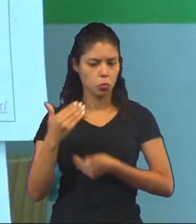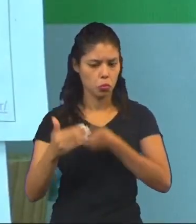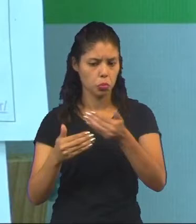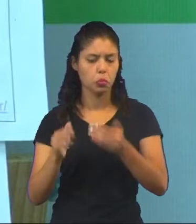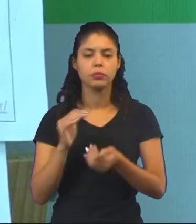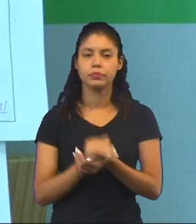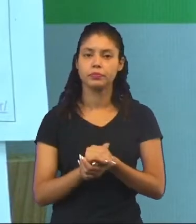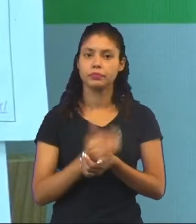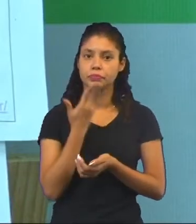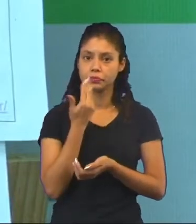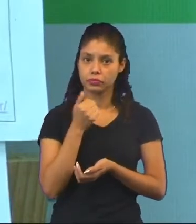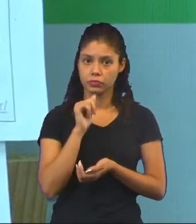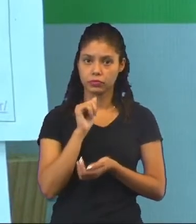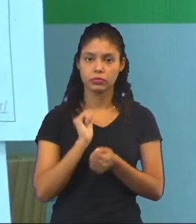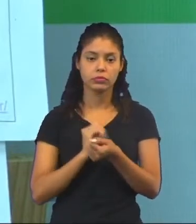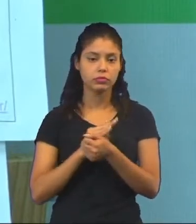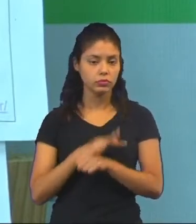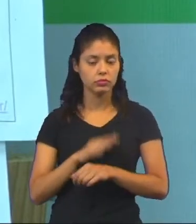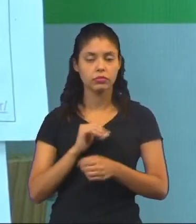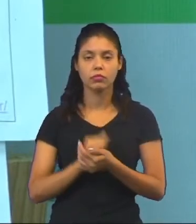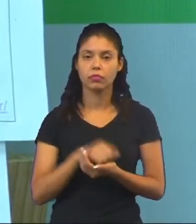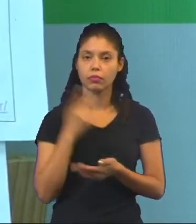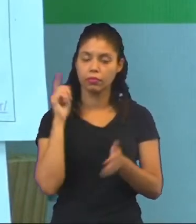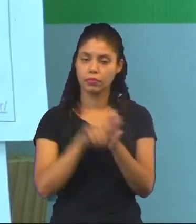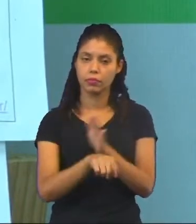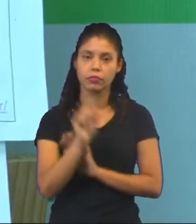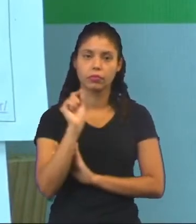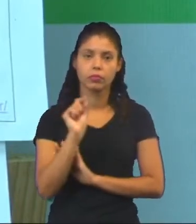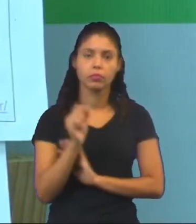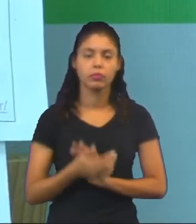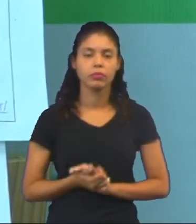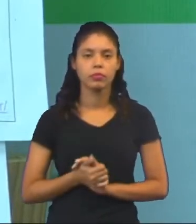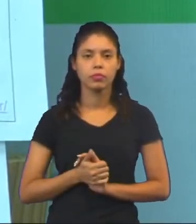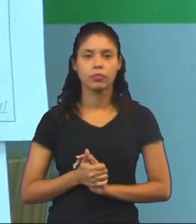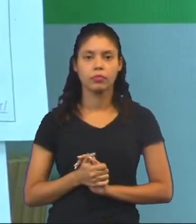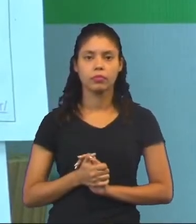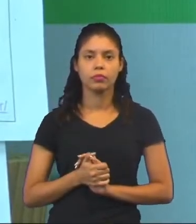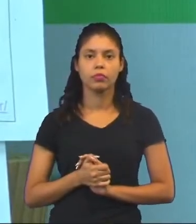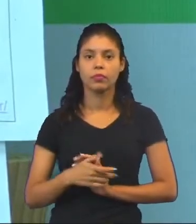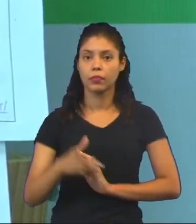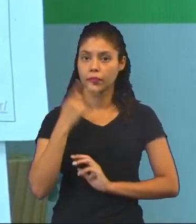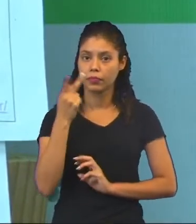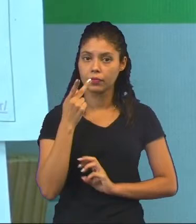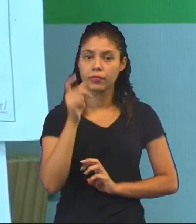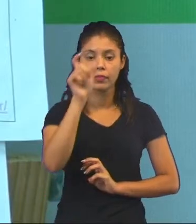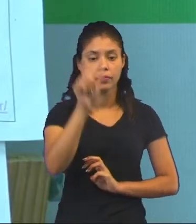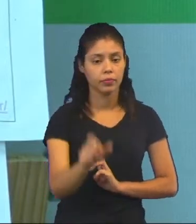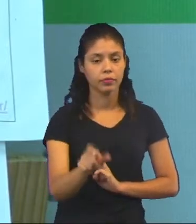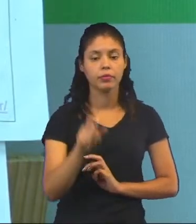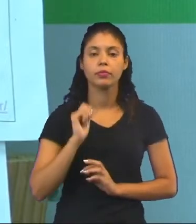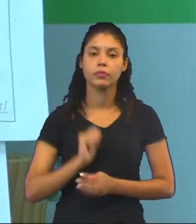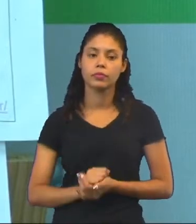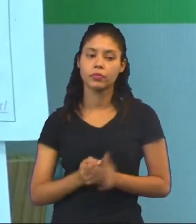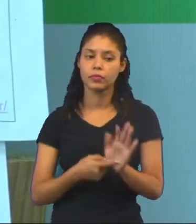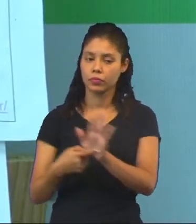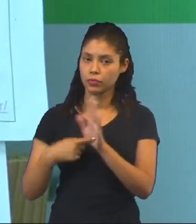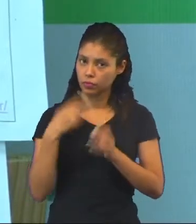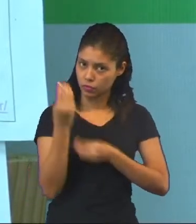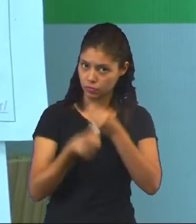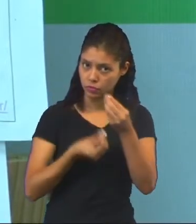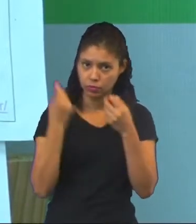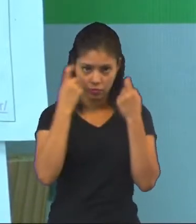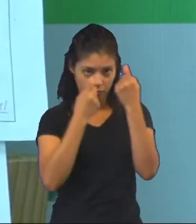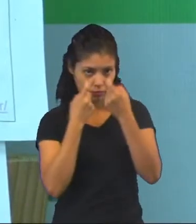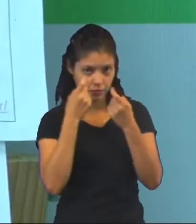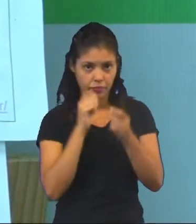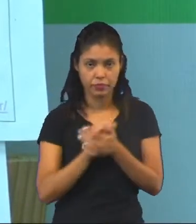mamãe perguntou. Olha só o verbo de enunciação. Ele introduz a fala do personagem, indicando a maneira como ele vai se